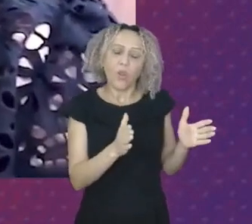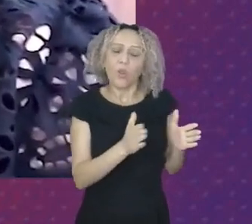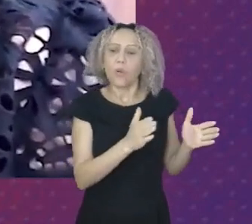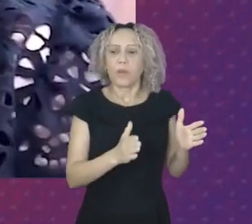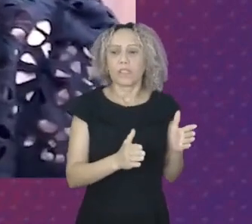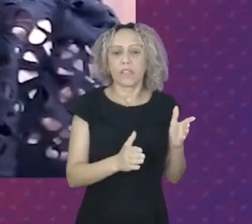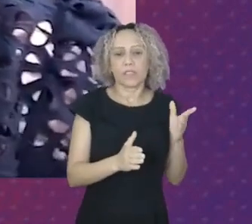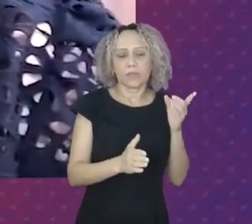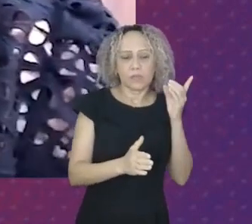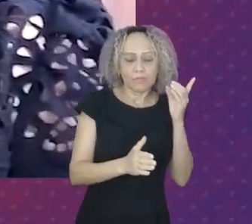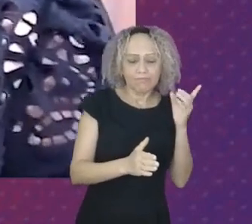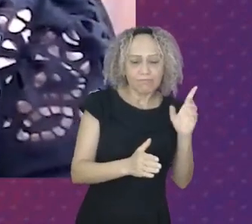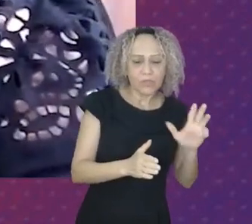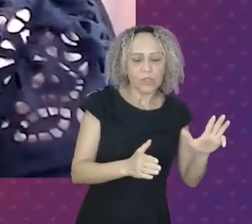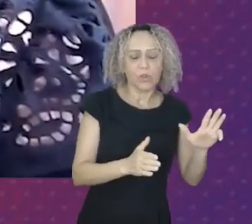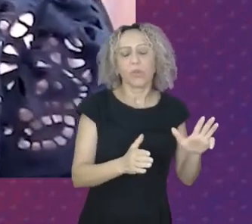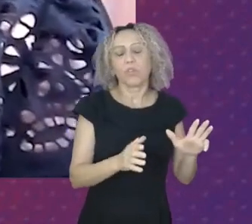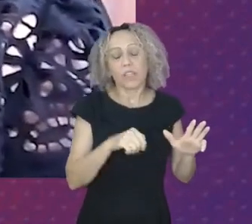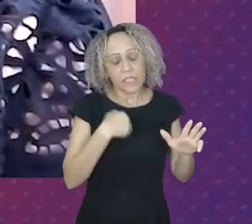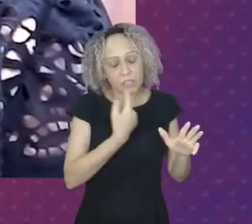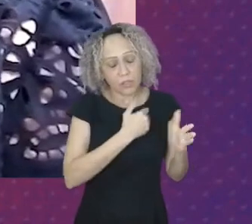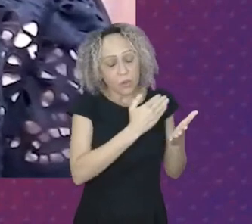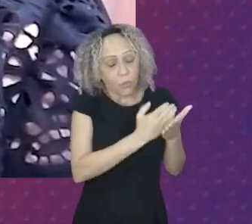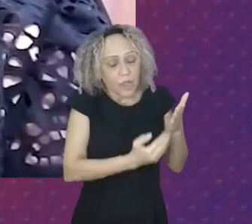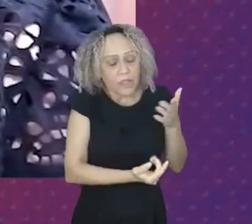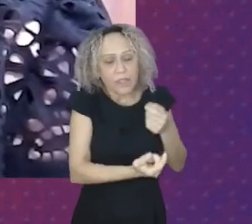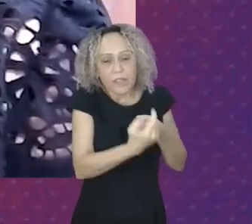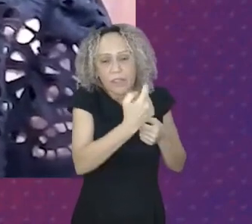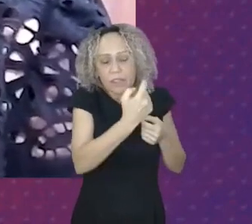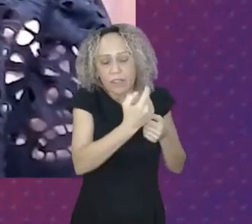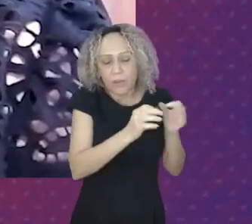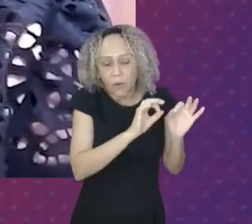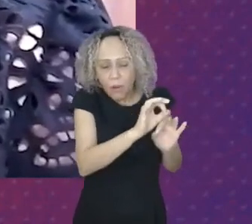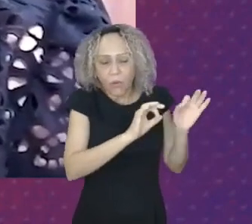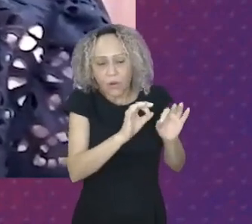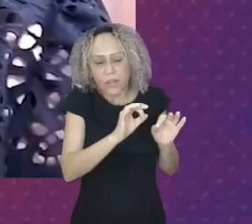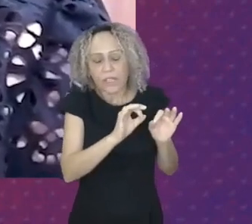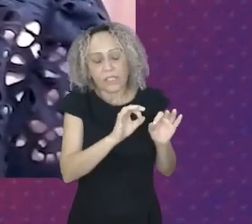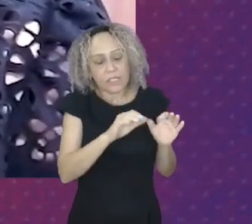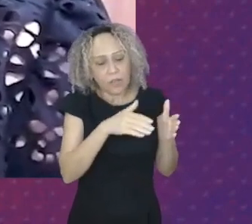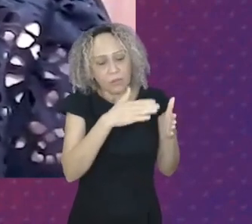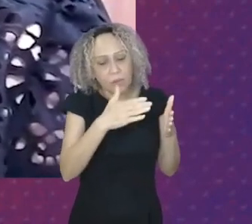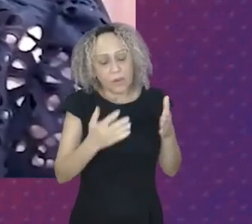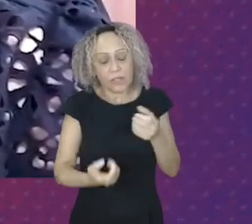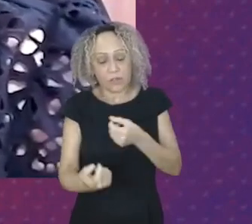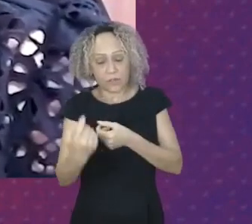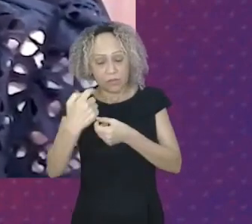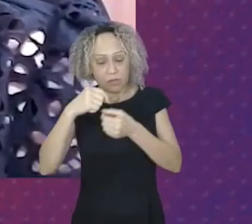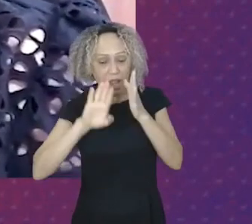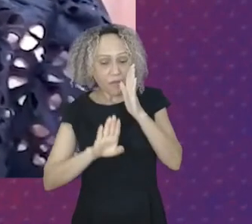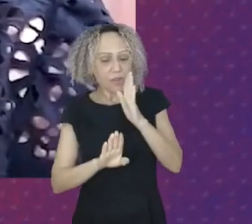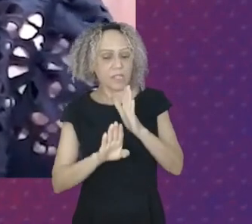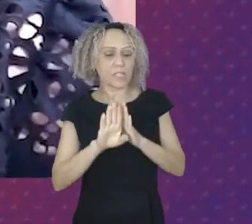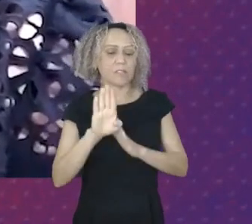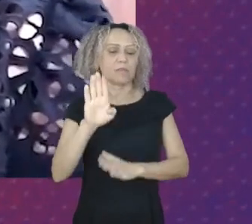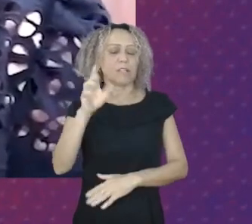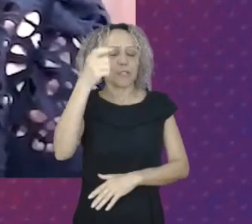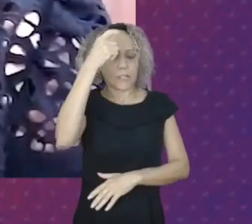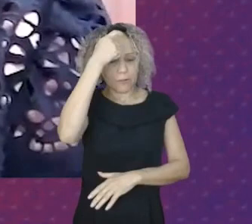de construir, mas fazer com que avance mais também em termos de consciência, de participação.